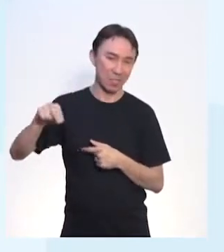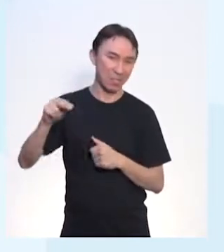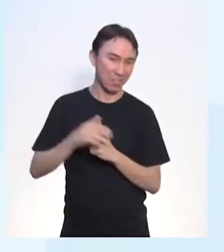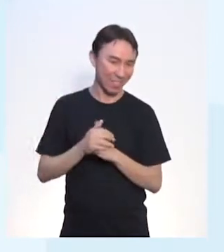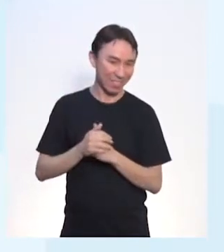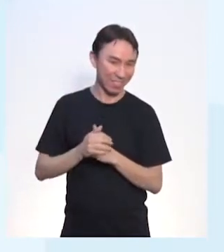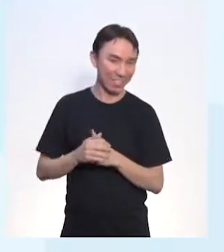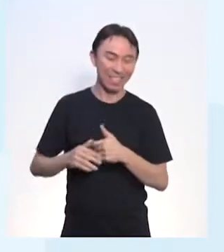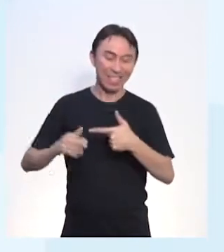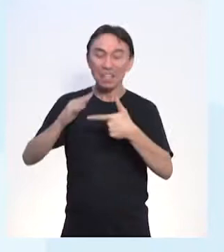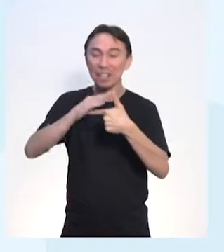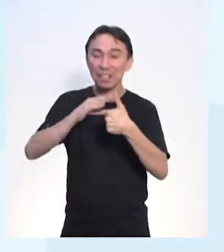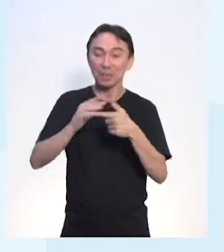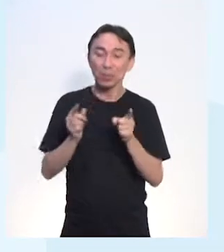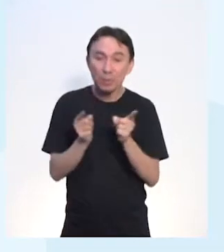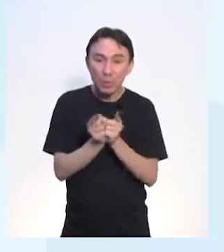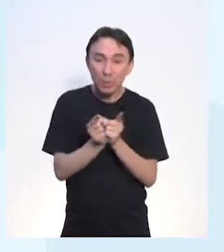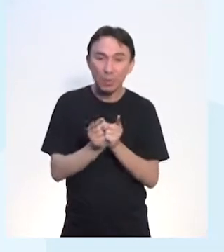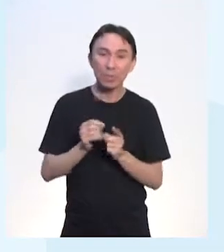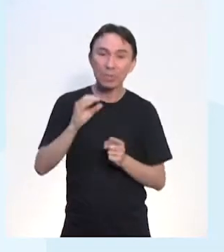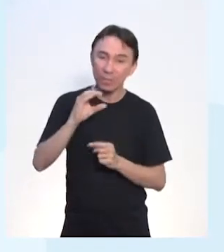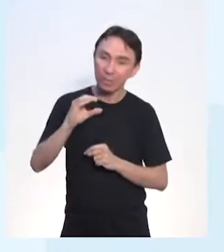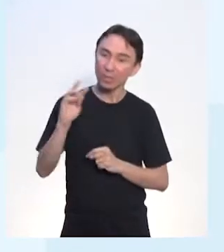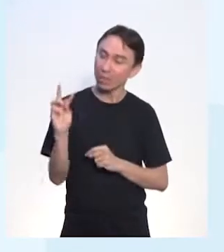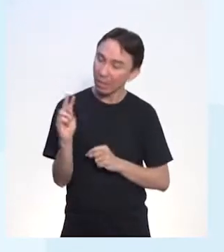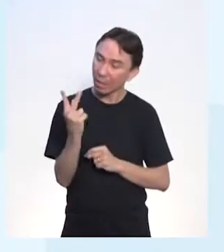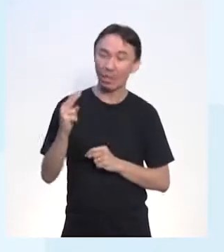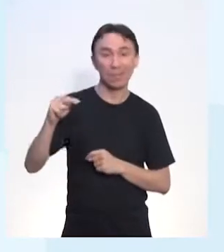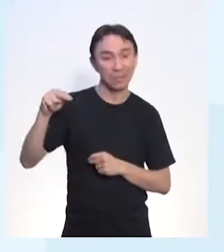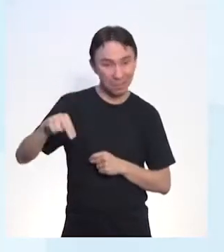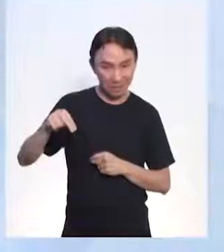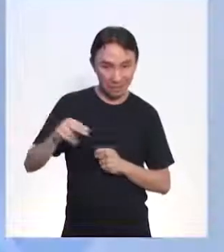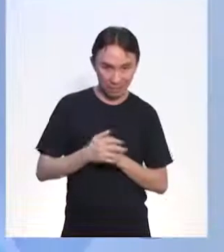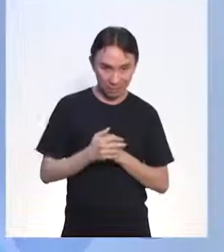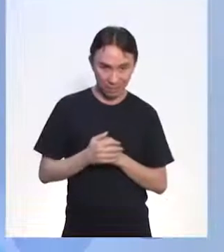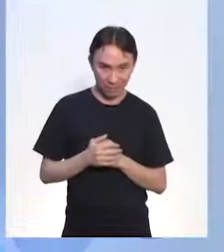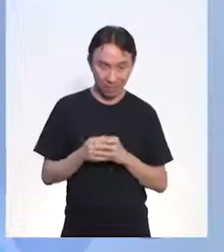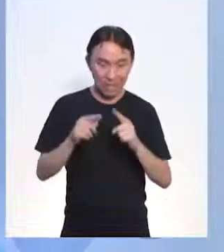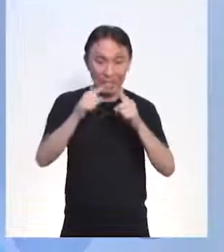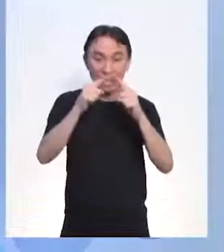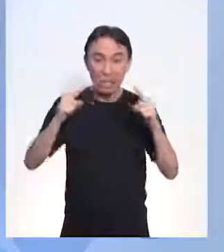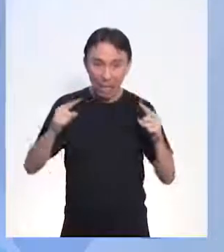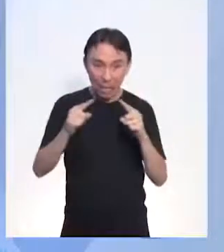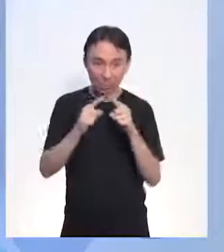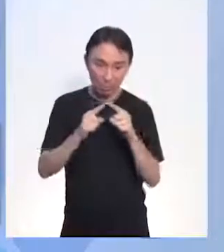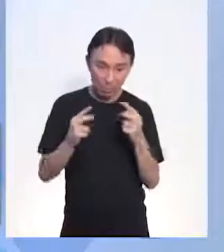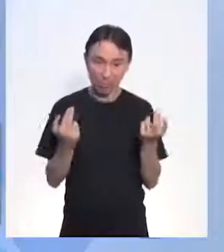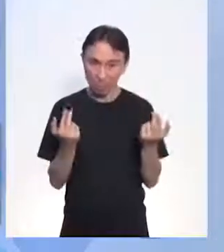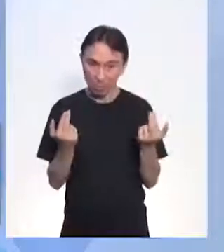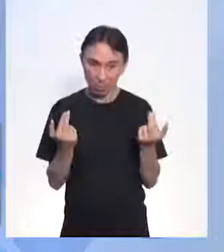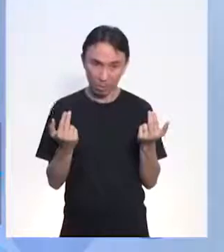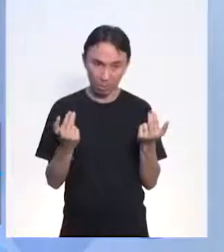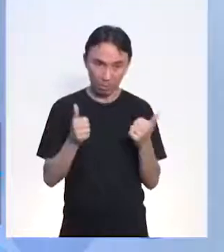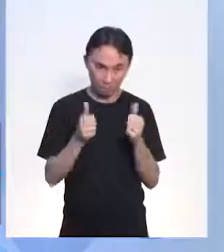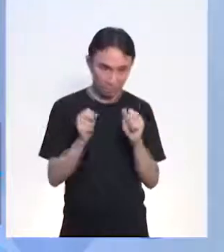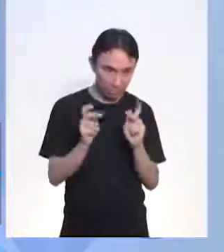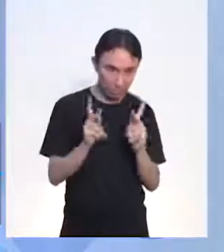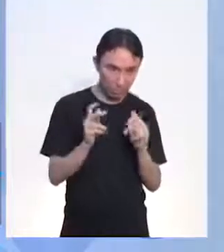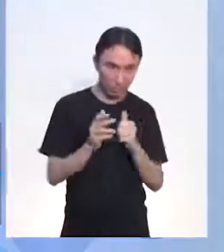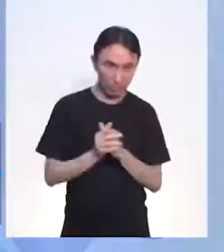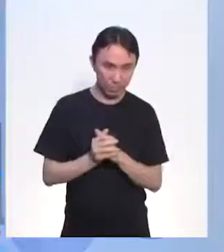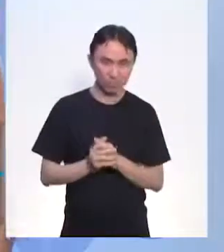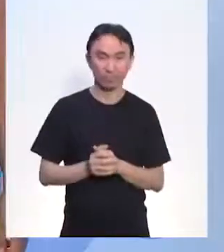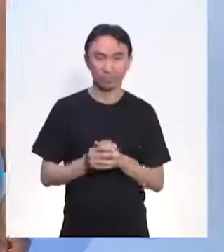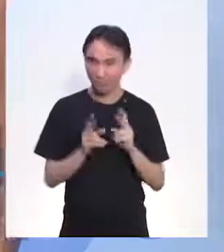N. Tudo bem até aqui na semelhança dos triângulos? Tudo tranquilo? Muito bem. Então, vamos continuar